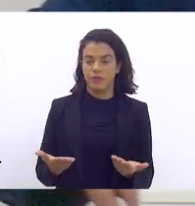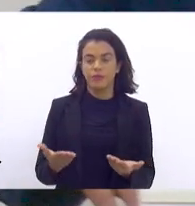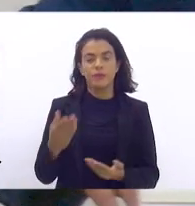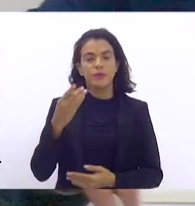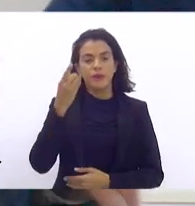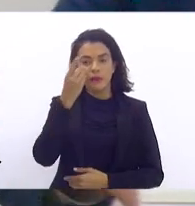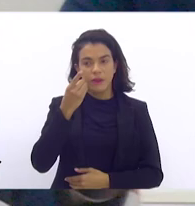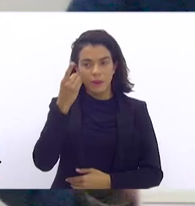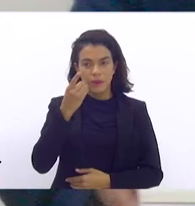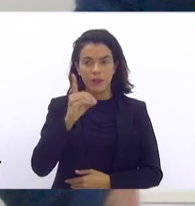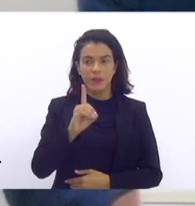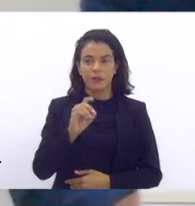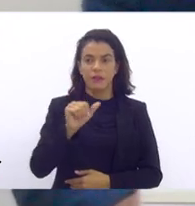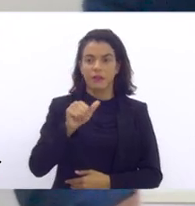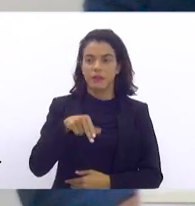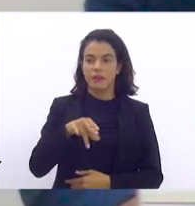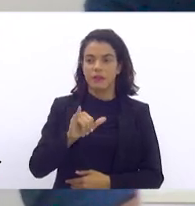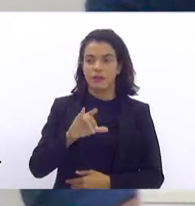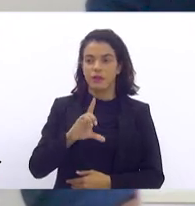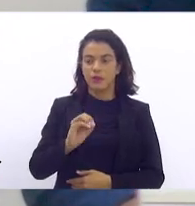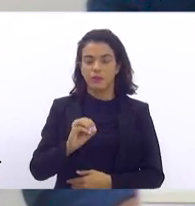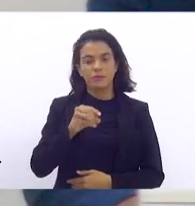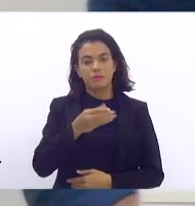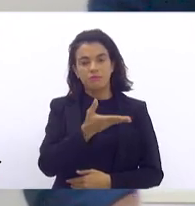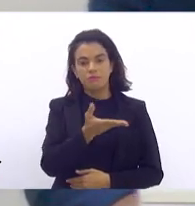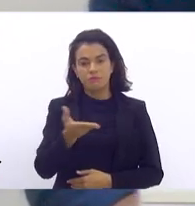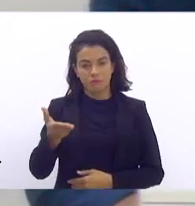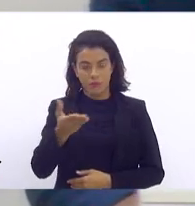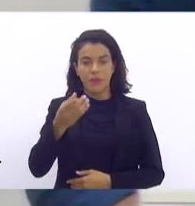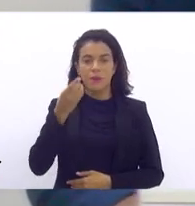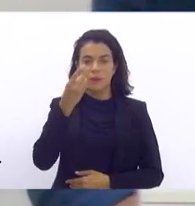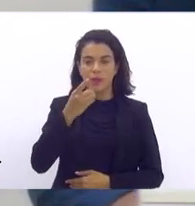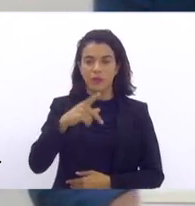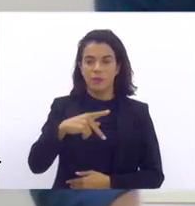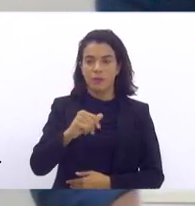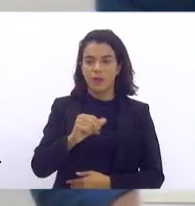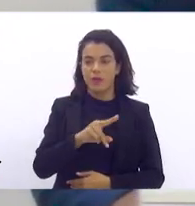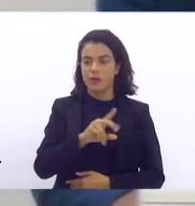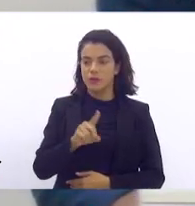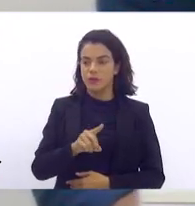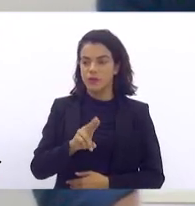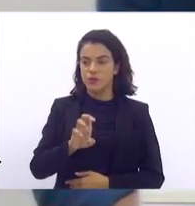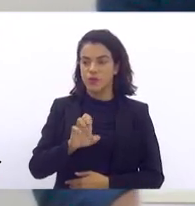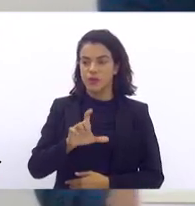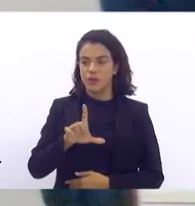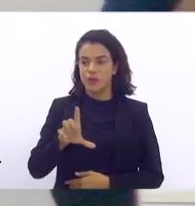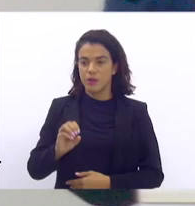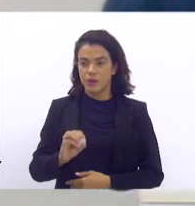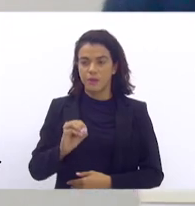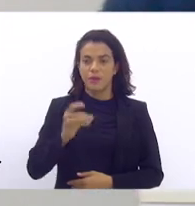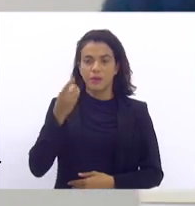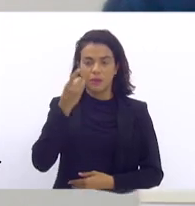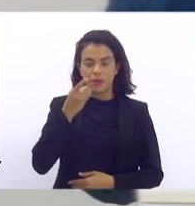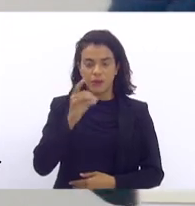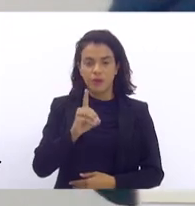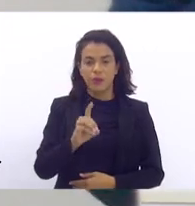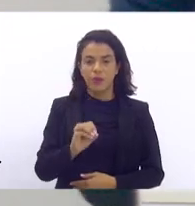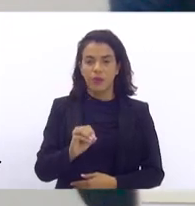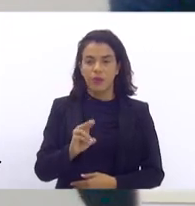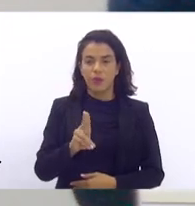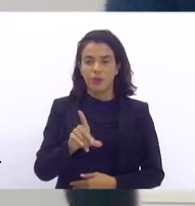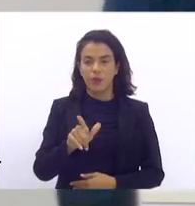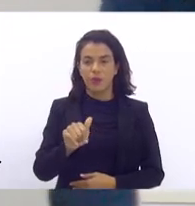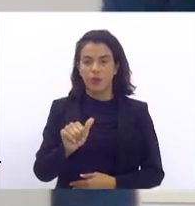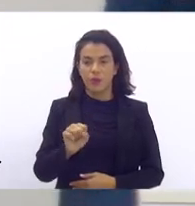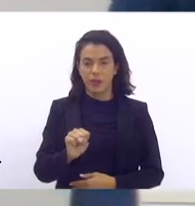Deputado Danilo forte para que vossa excelência tem um pequeno Deputado pasuelo Deputado edineu acompanha isso e deputado Douglas hoje muito mais ainda